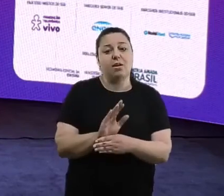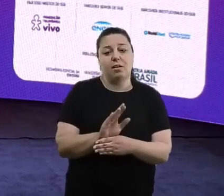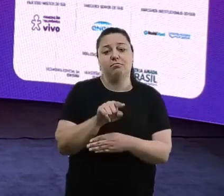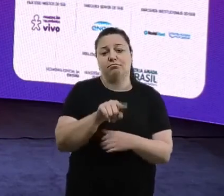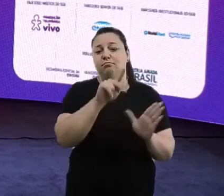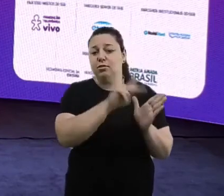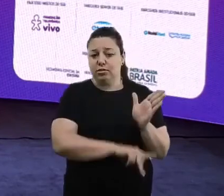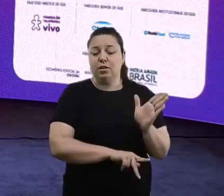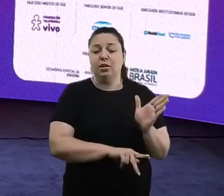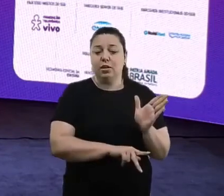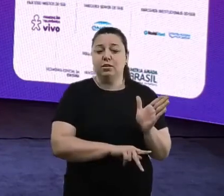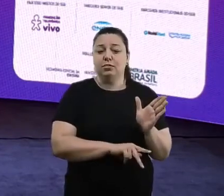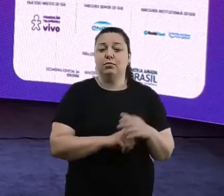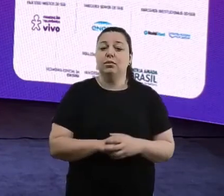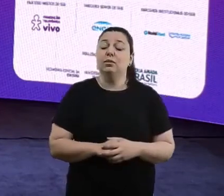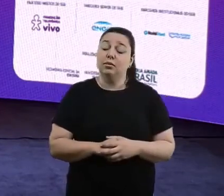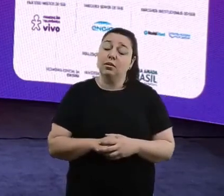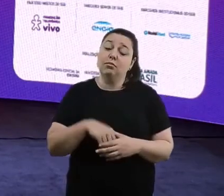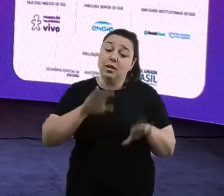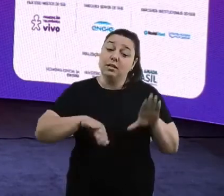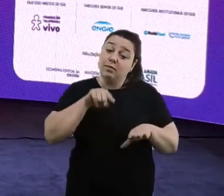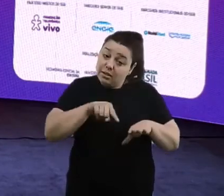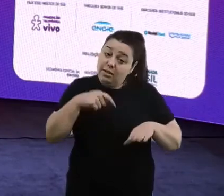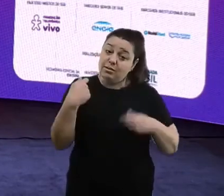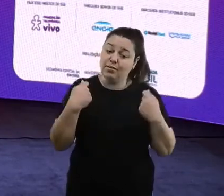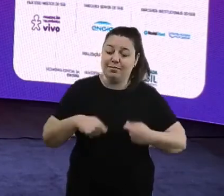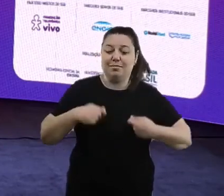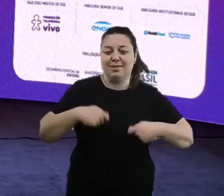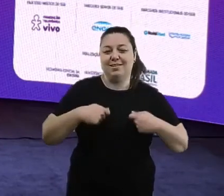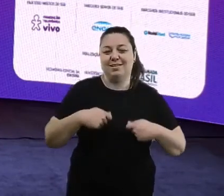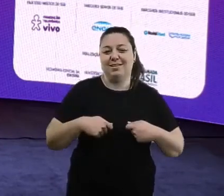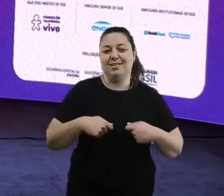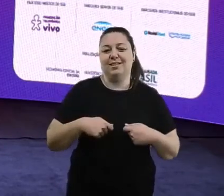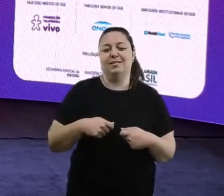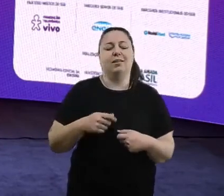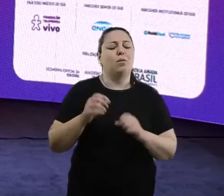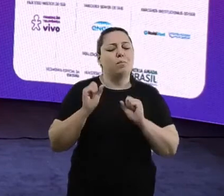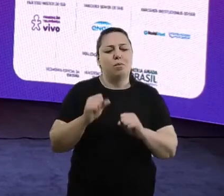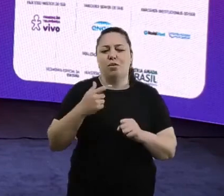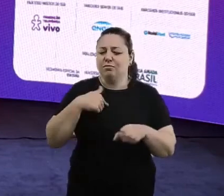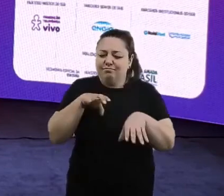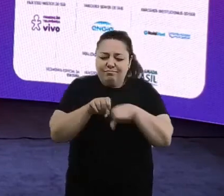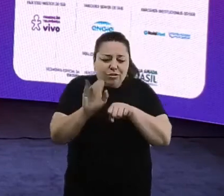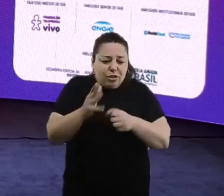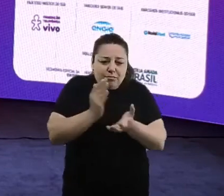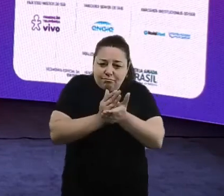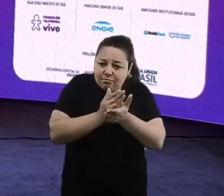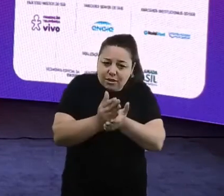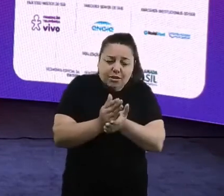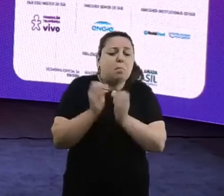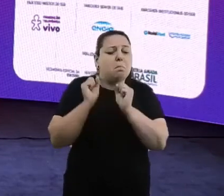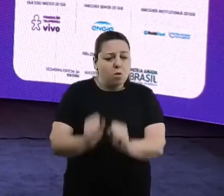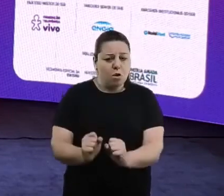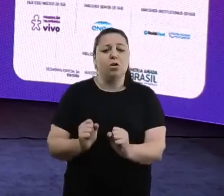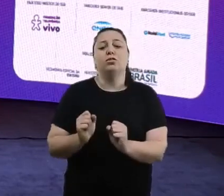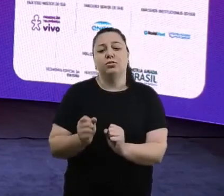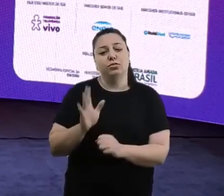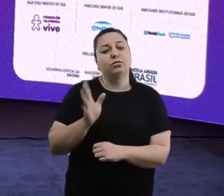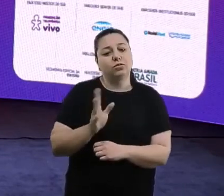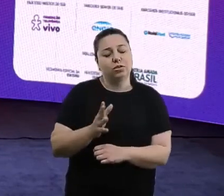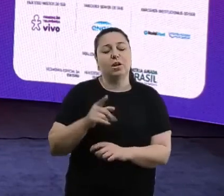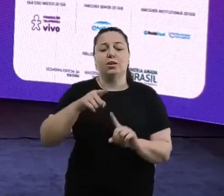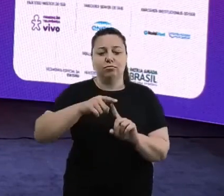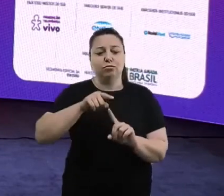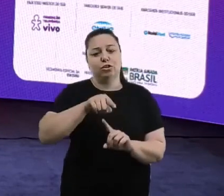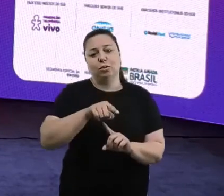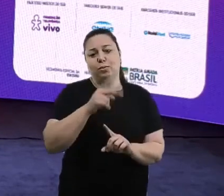que eles realmente estão necessitando. Então, acho que é válido, desde o início da carreira, já se engajar nesses tipos de projetos. Acho que o